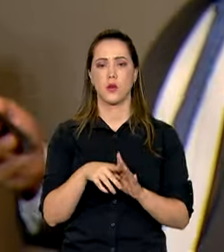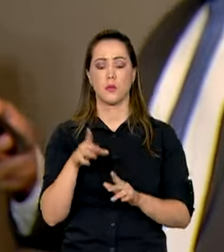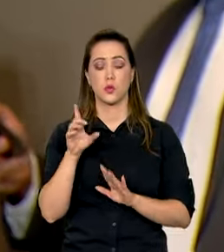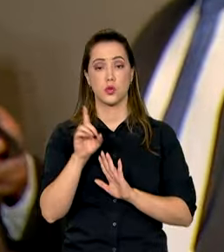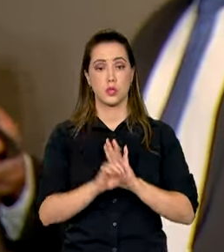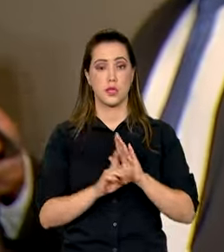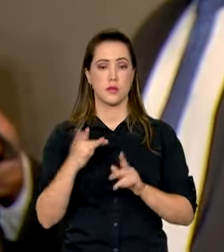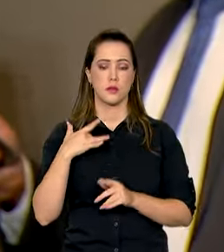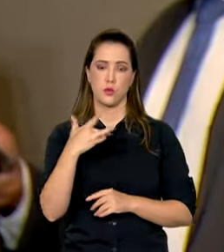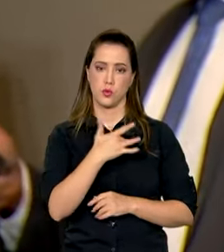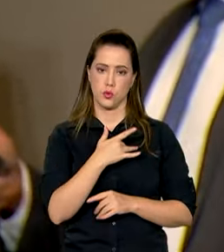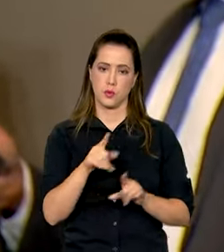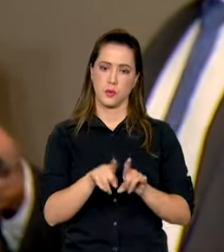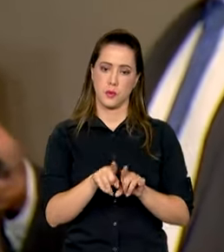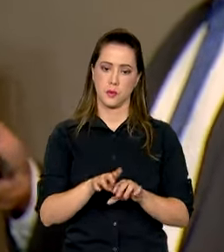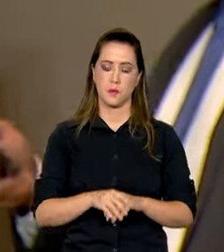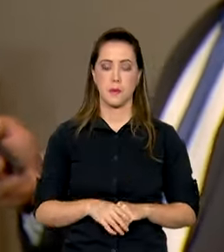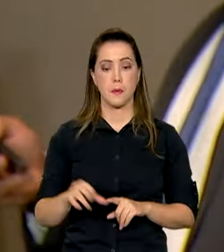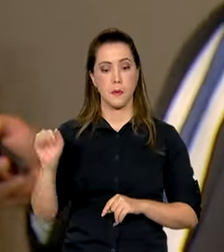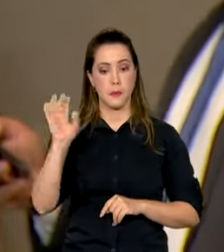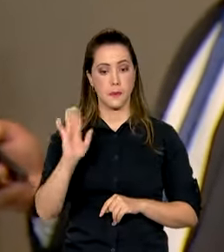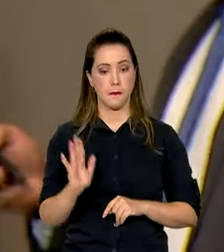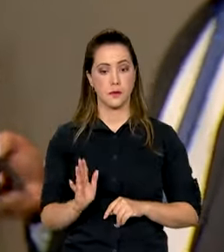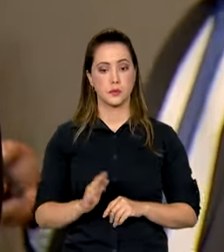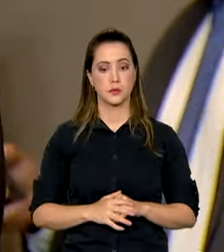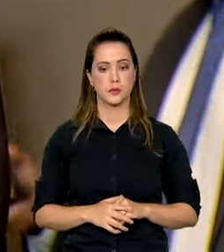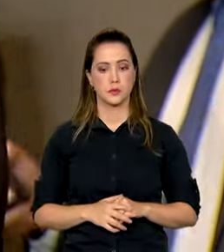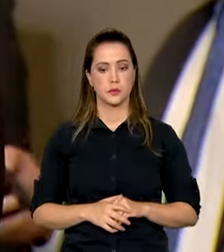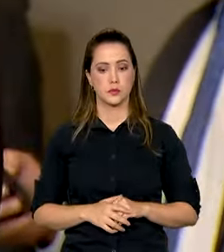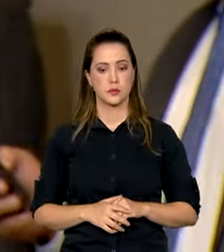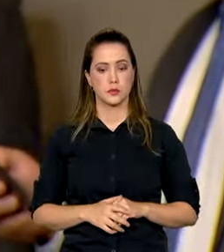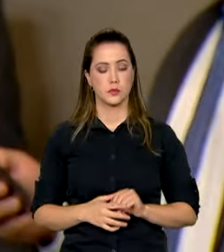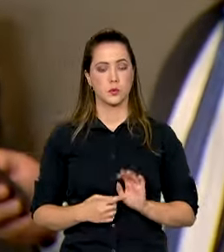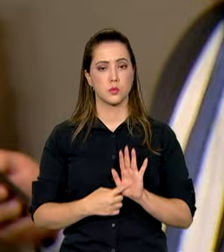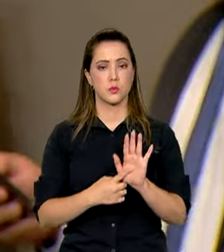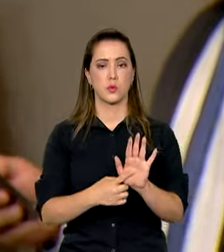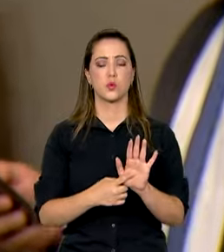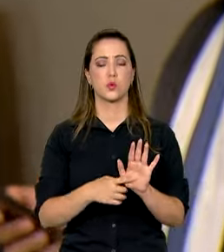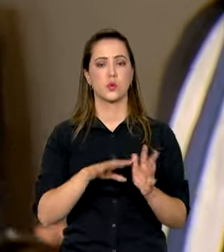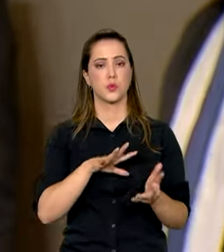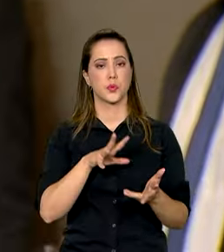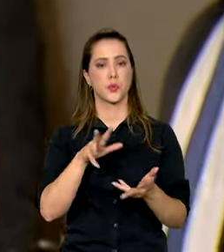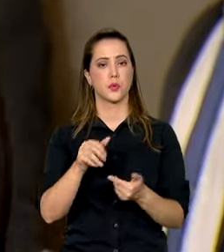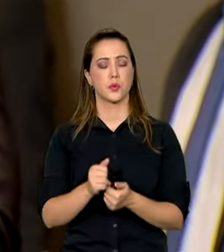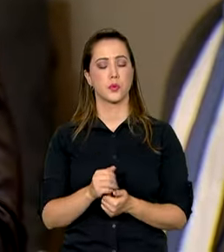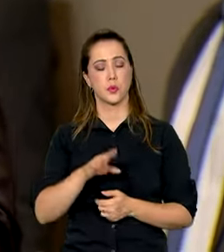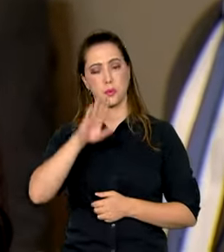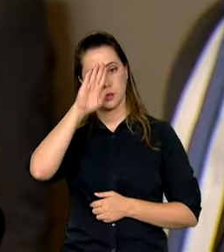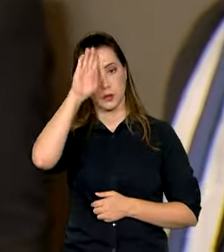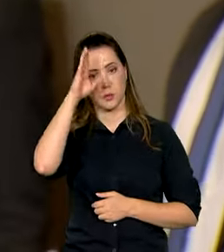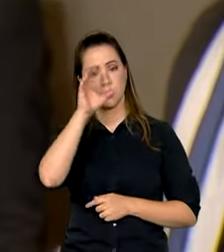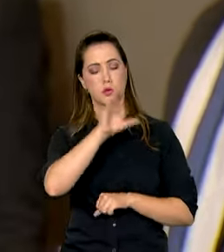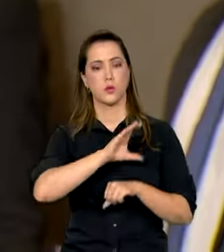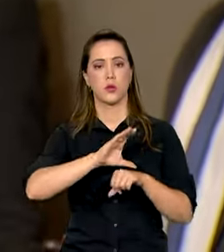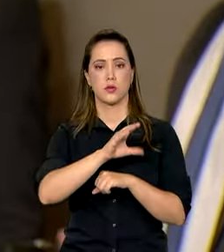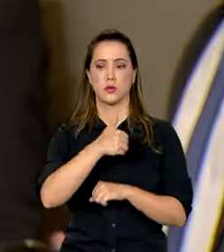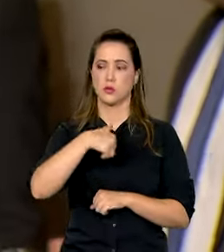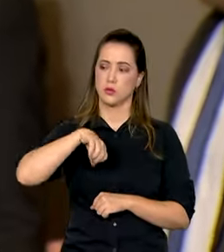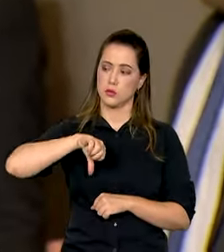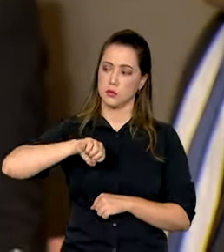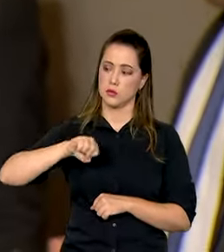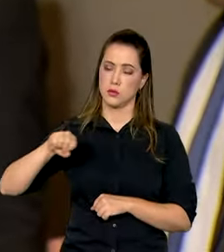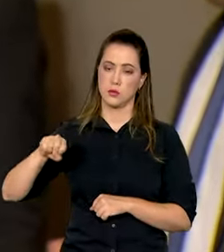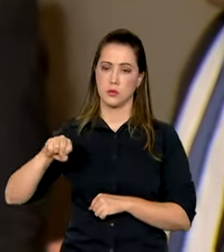saúde. O Brasil deu um exemplo para o mundo, principalmente com a Constituição de 1988, com